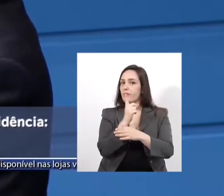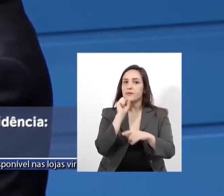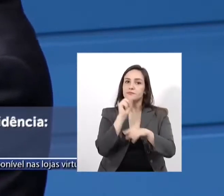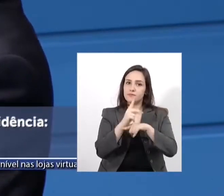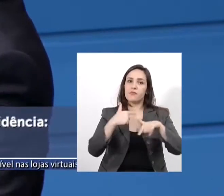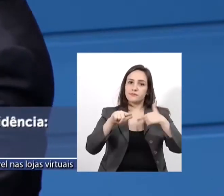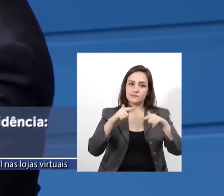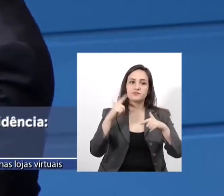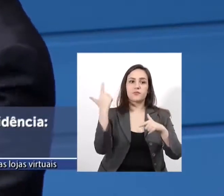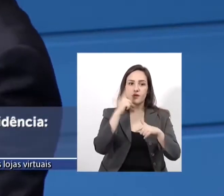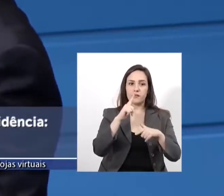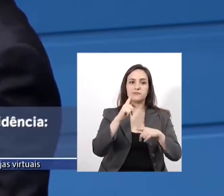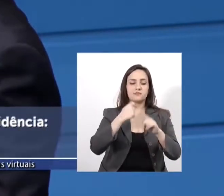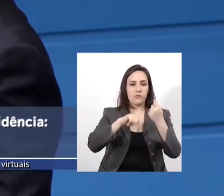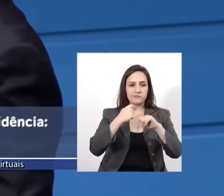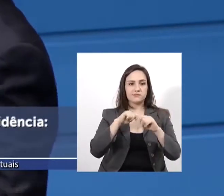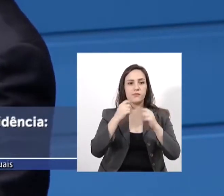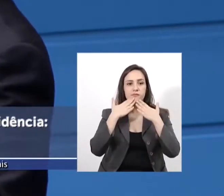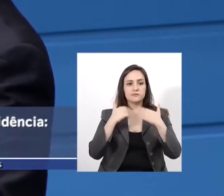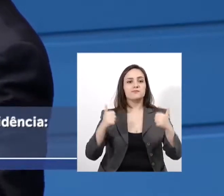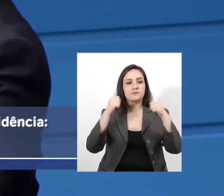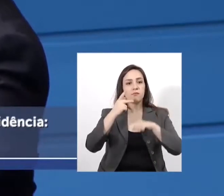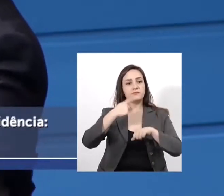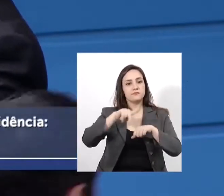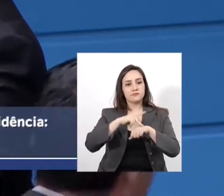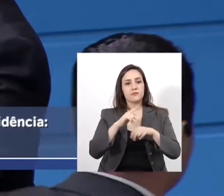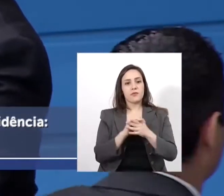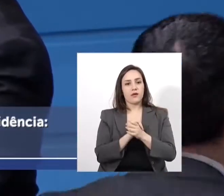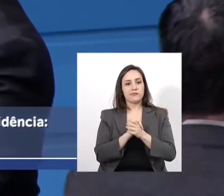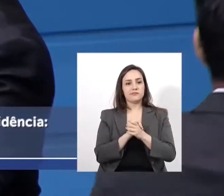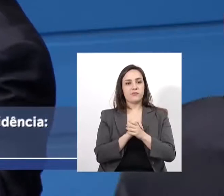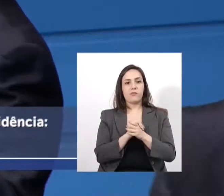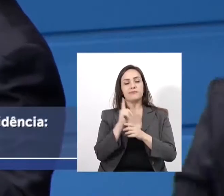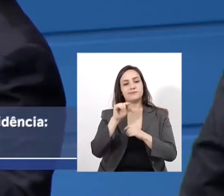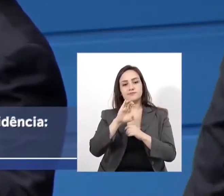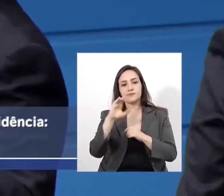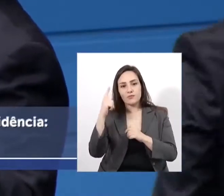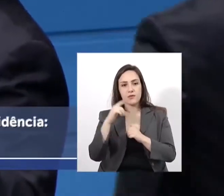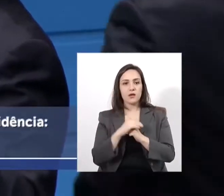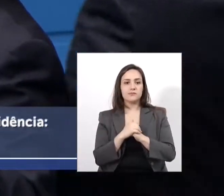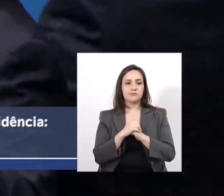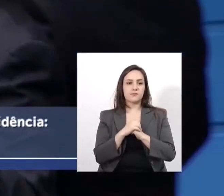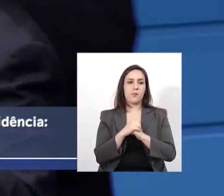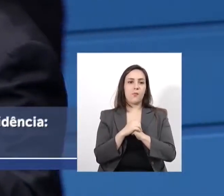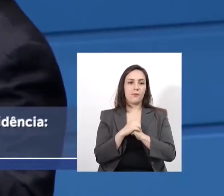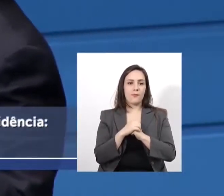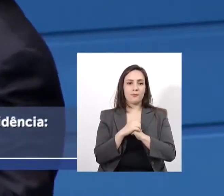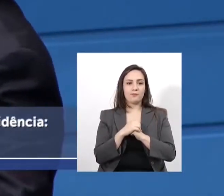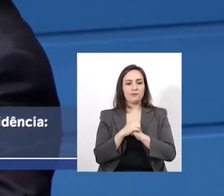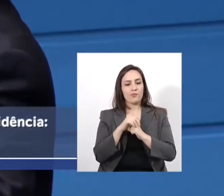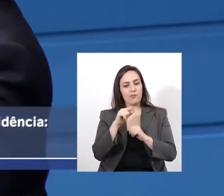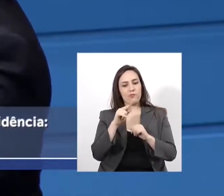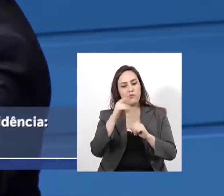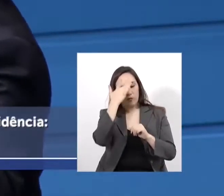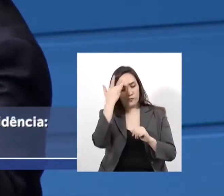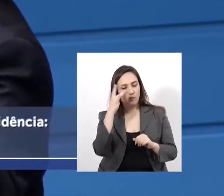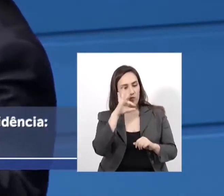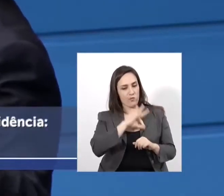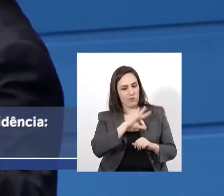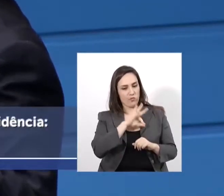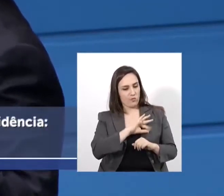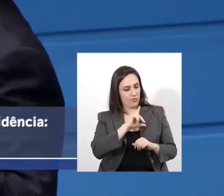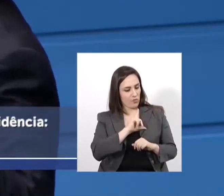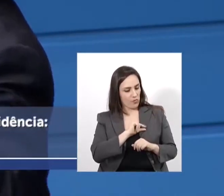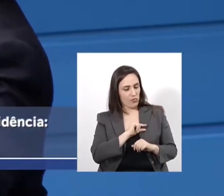a economia e melhorar o nosso país, eu vou me render. É claro que a população de baixa renda, ou a população que